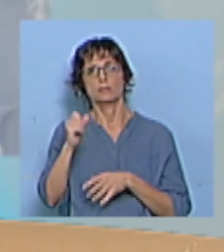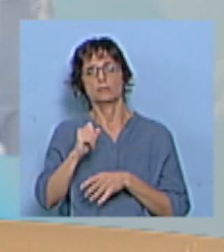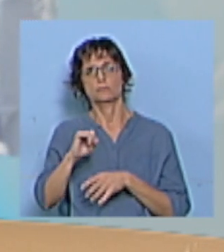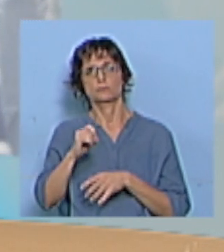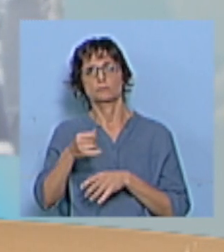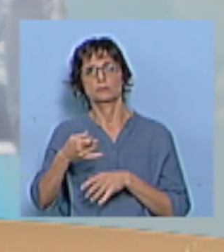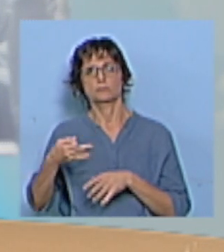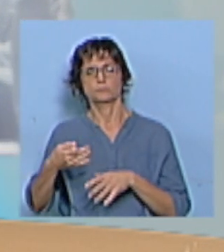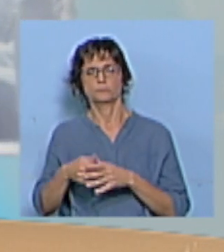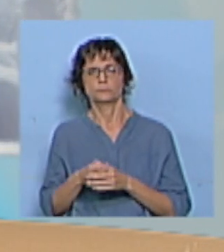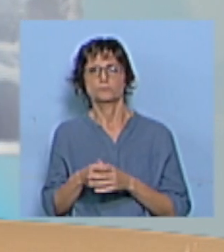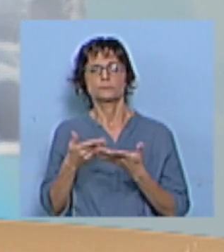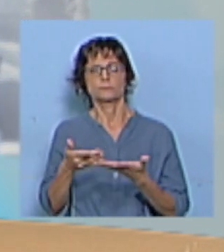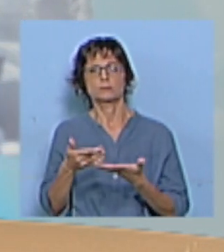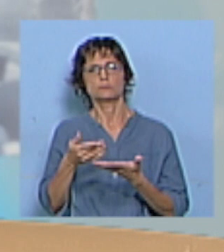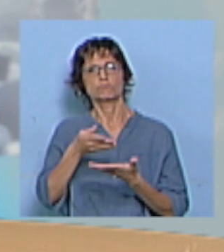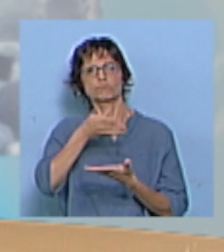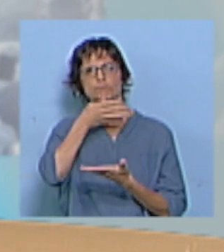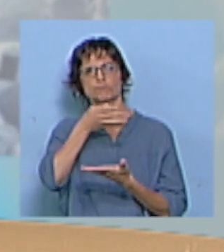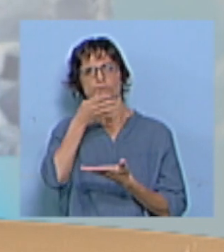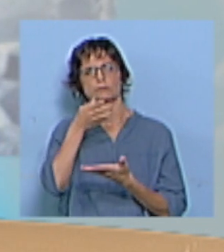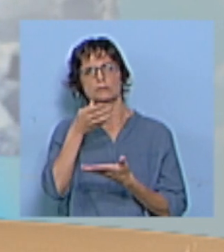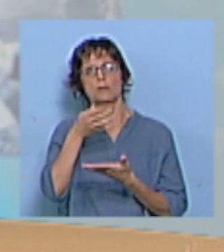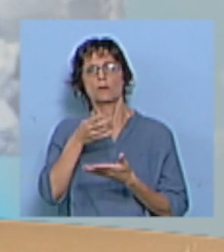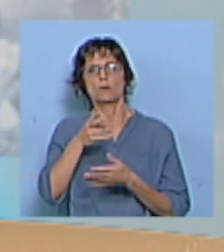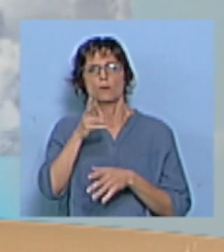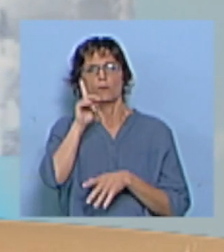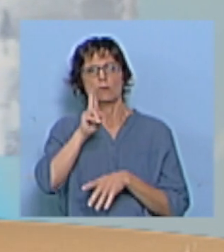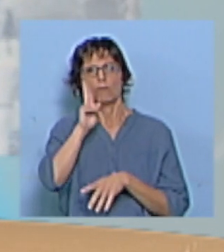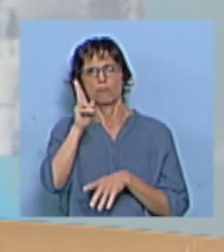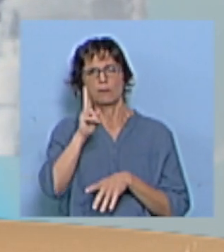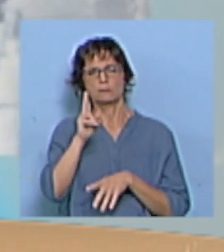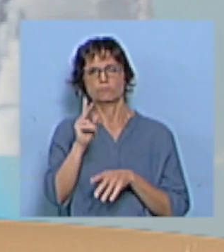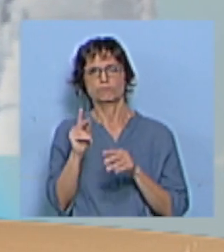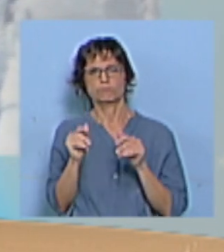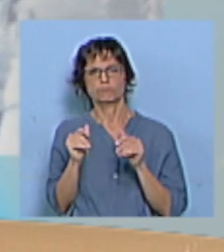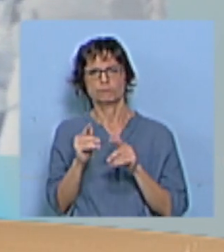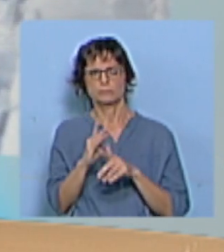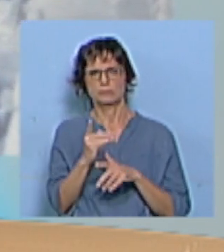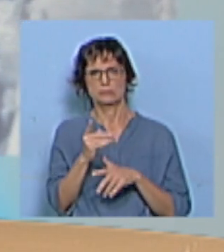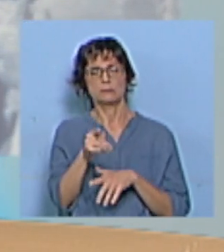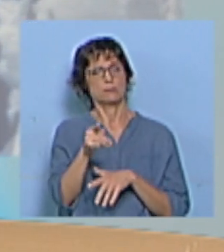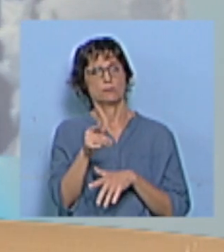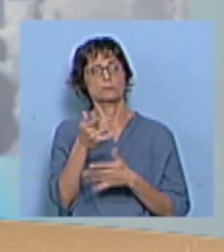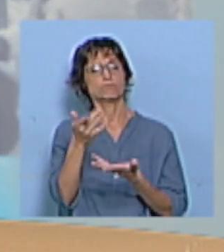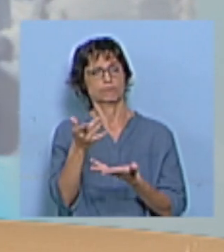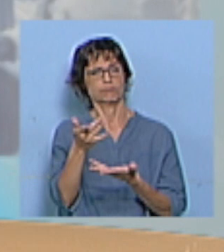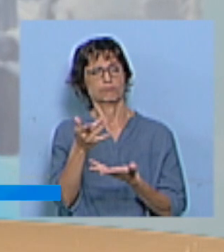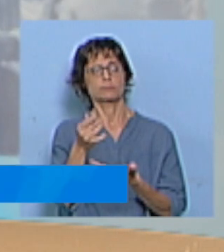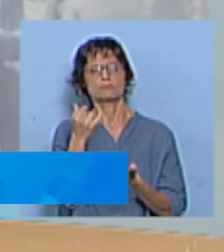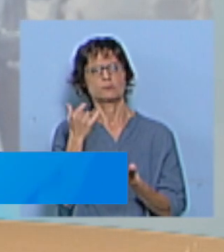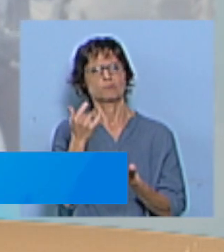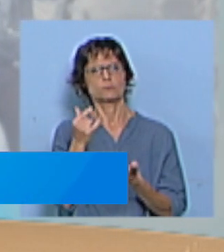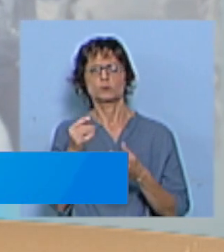agência.eclésia.pt. Agora falamos com Graça Franco, diretora de Informação da Renascença, a propósito do acordo a que chegaram os 27 chefes de Estado e de